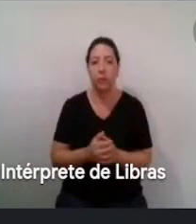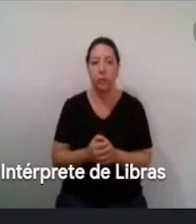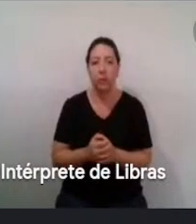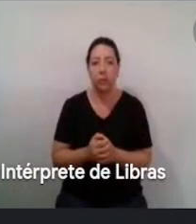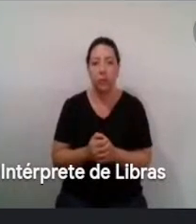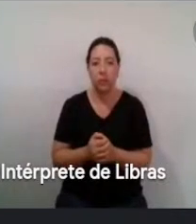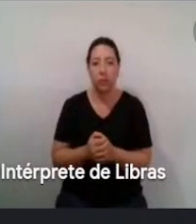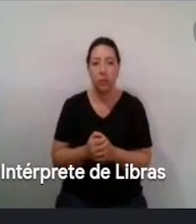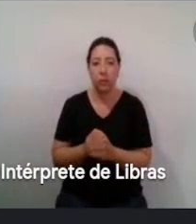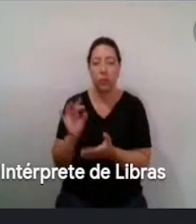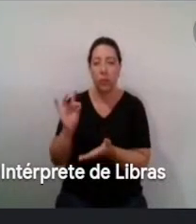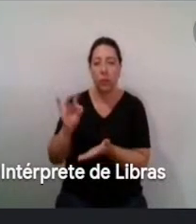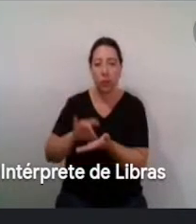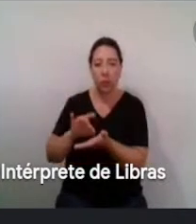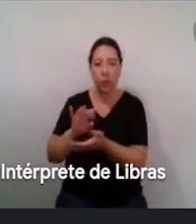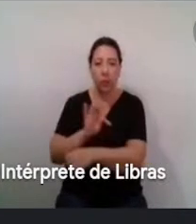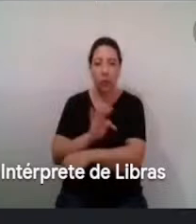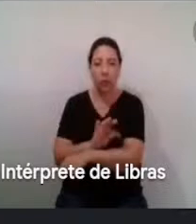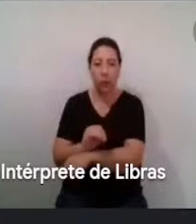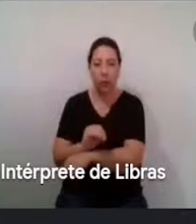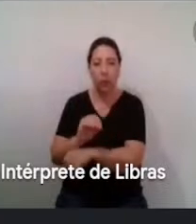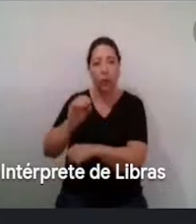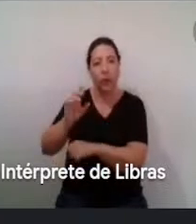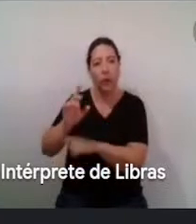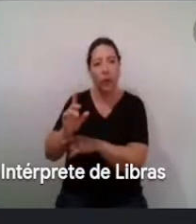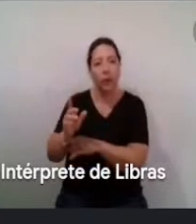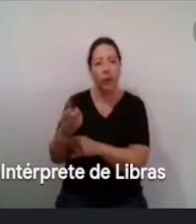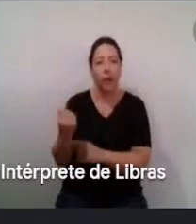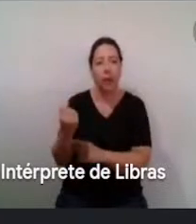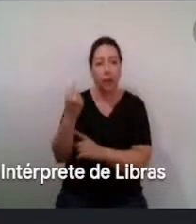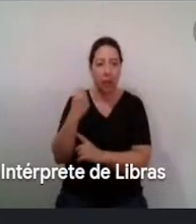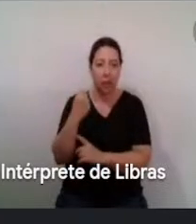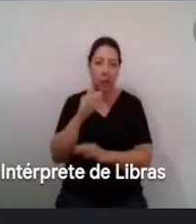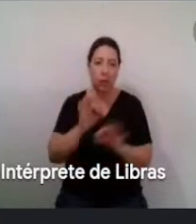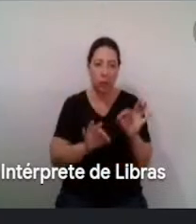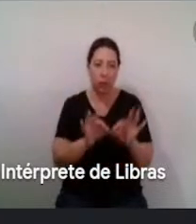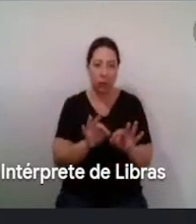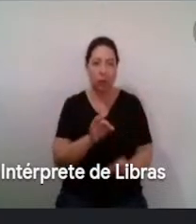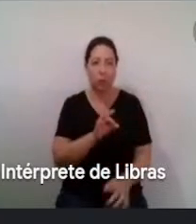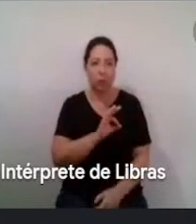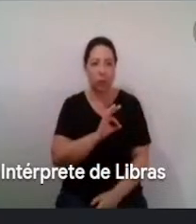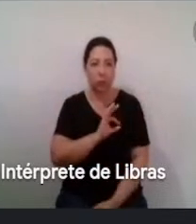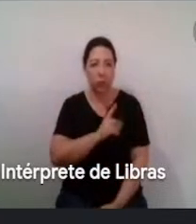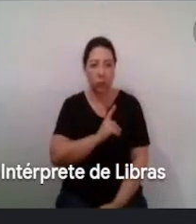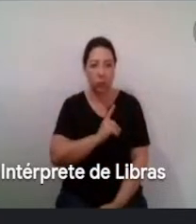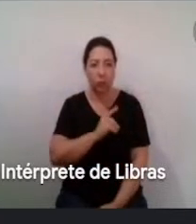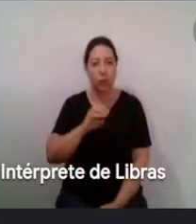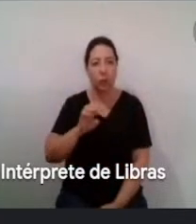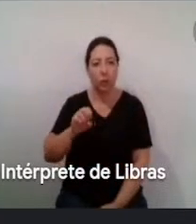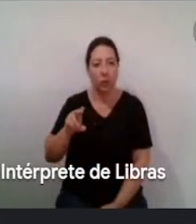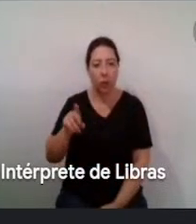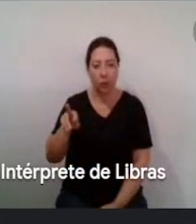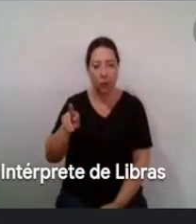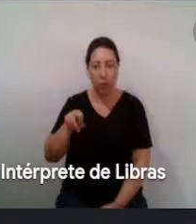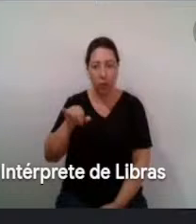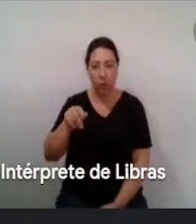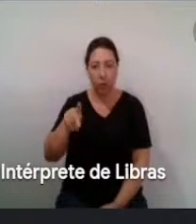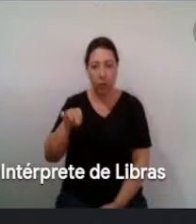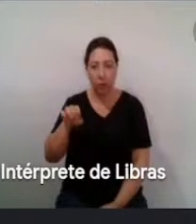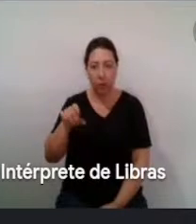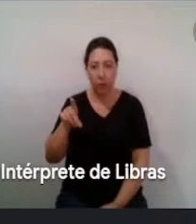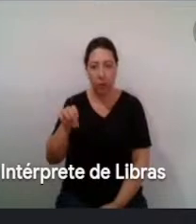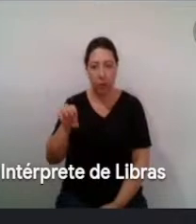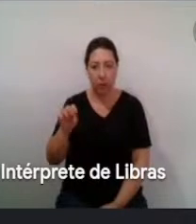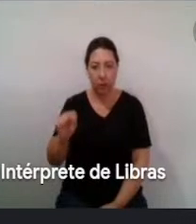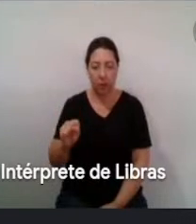de P1, Tocantins, relator desembargador Ives do Carmo Lamounier, vice-presidente e corregedor. Recorrente, P1